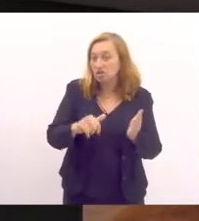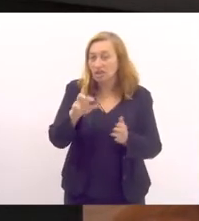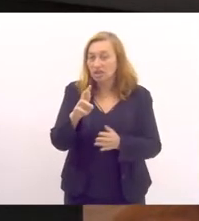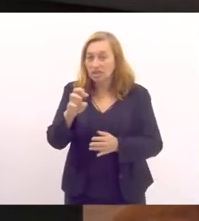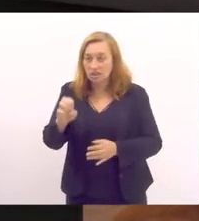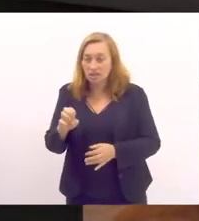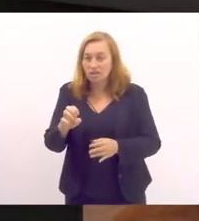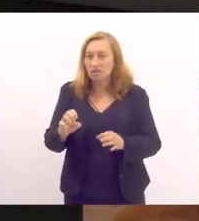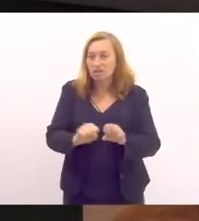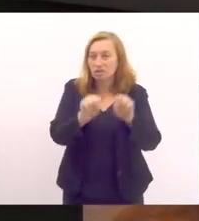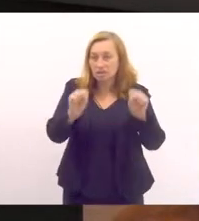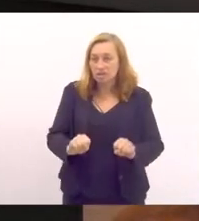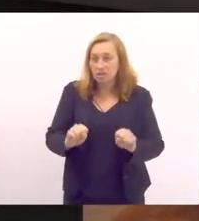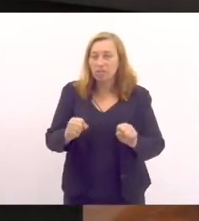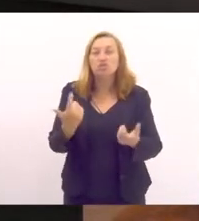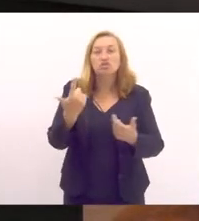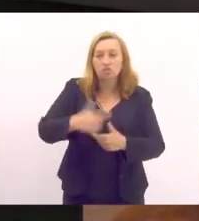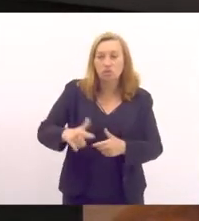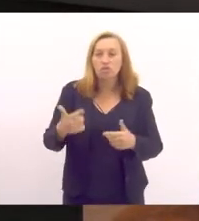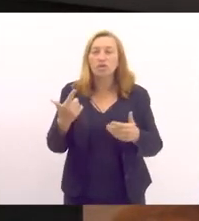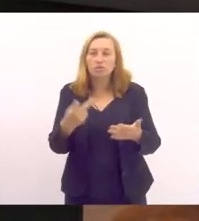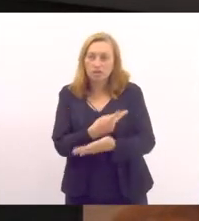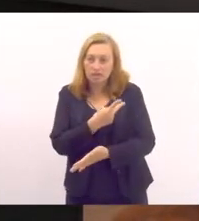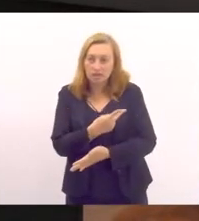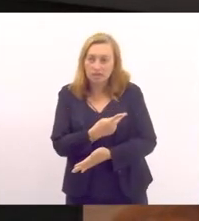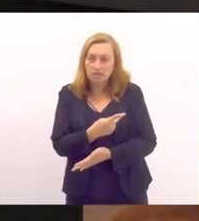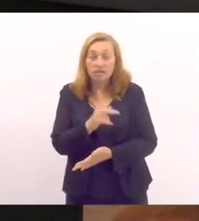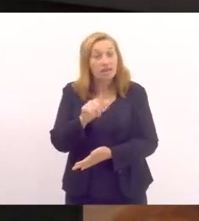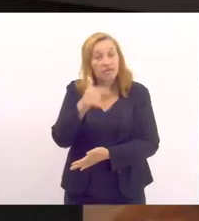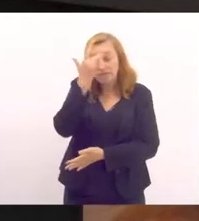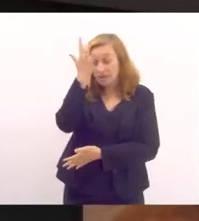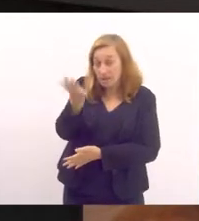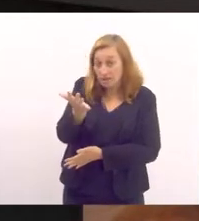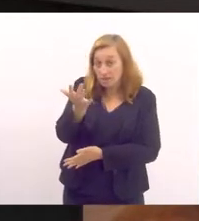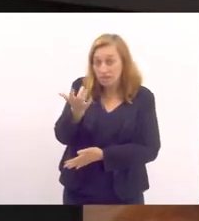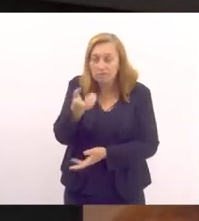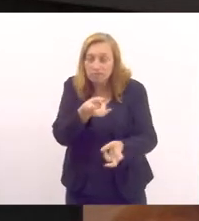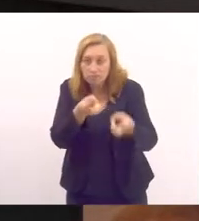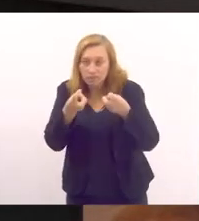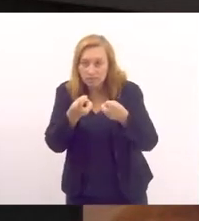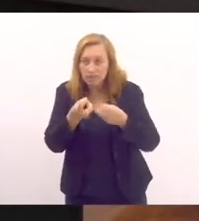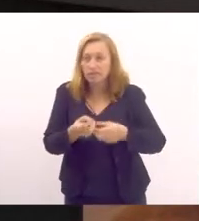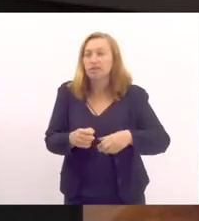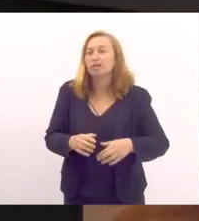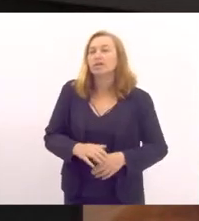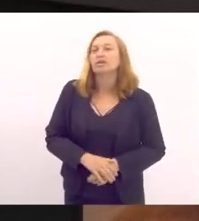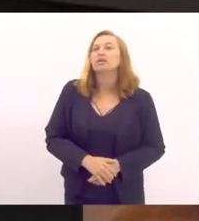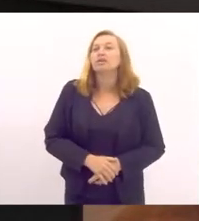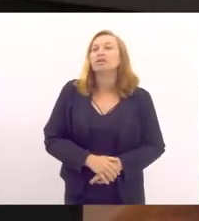a gente centraliza novamente. É uma lógica muito fácil de perceber. Né?